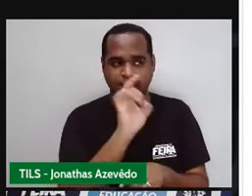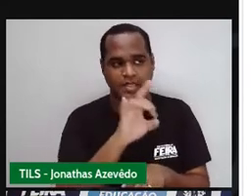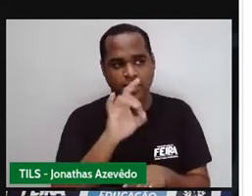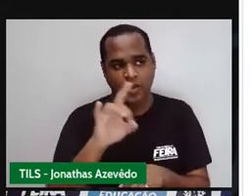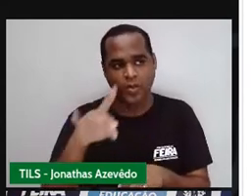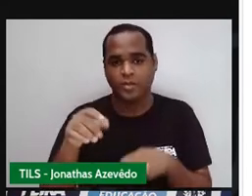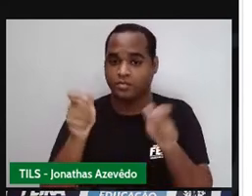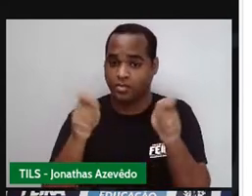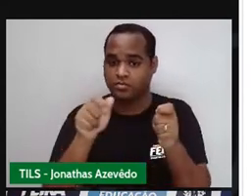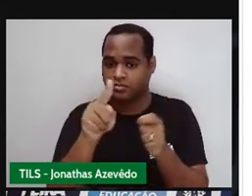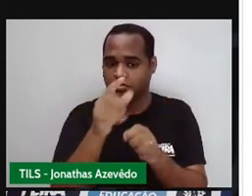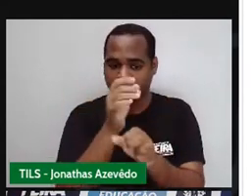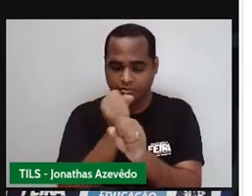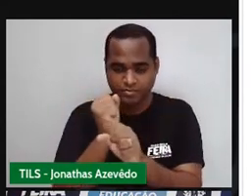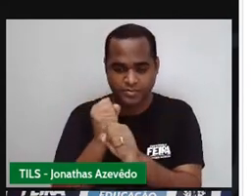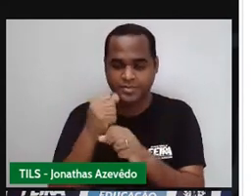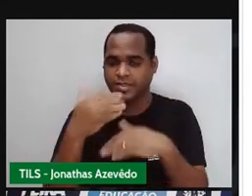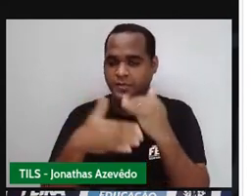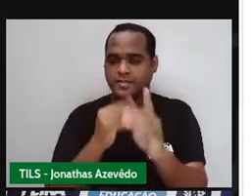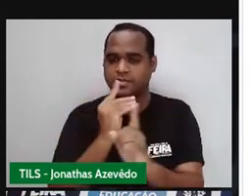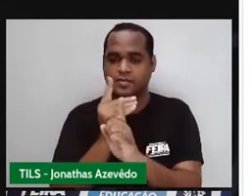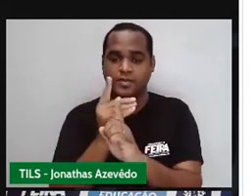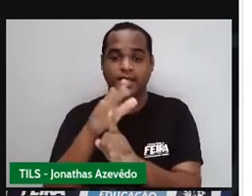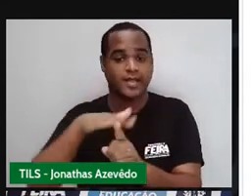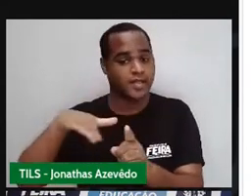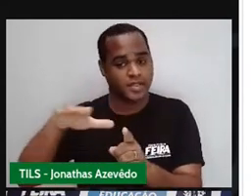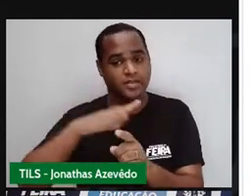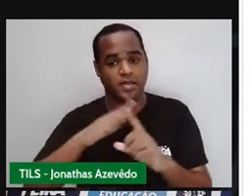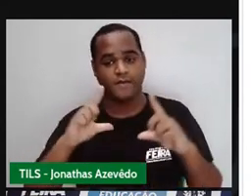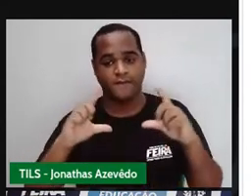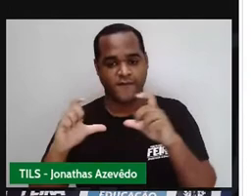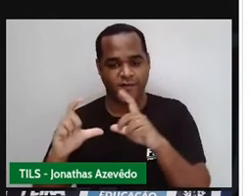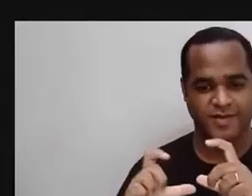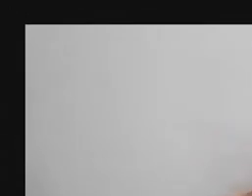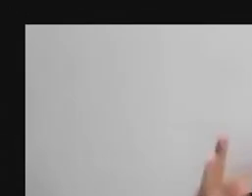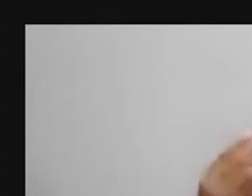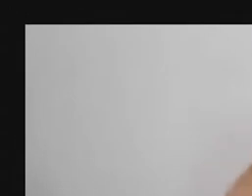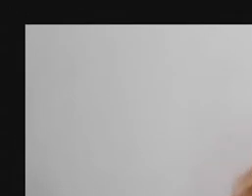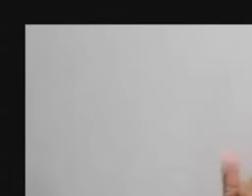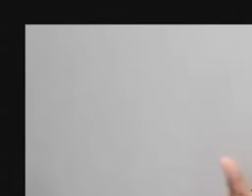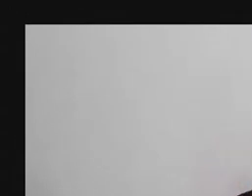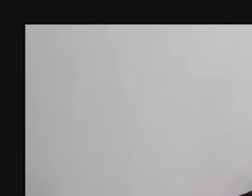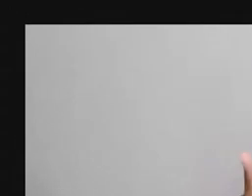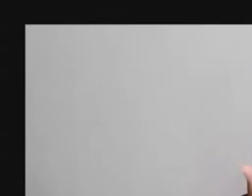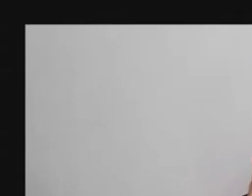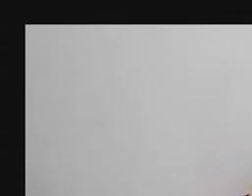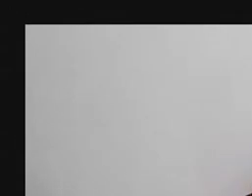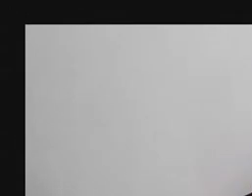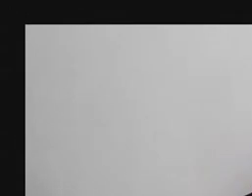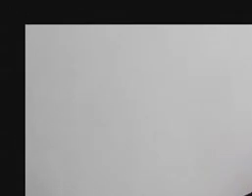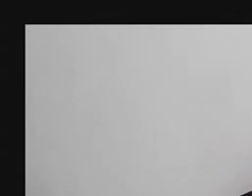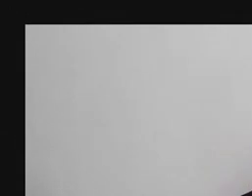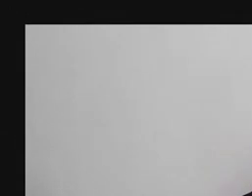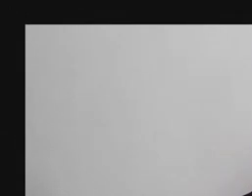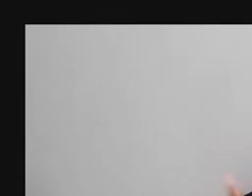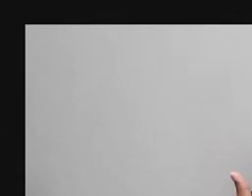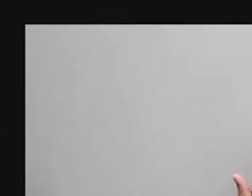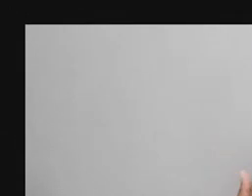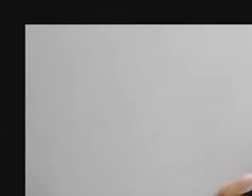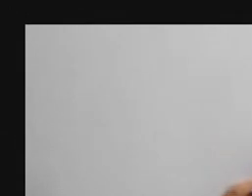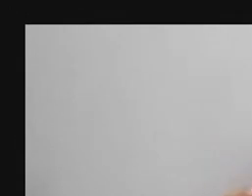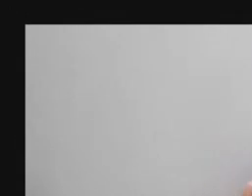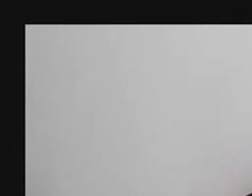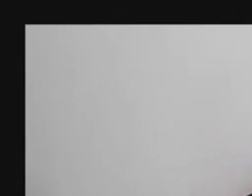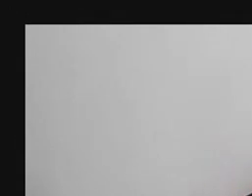faz uma soma e acha a área da figura inteira bacana não é e tirar essa tela